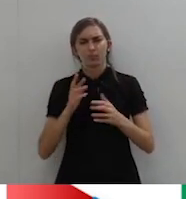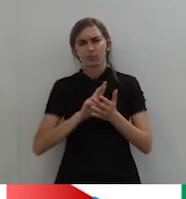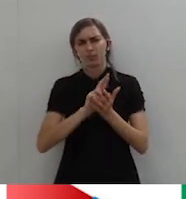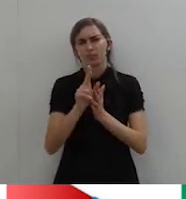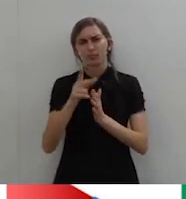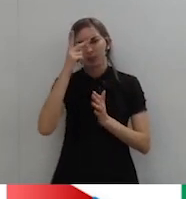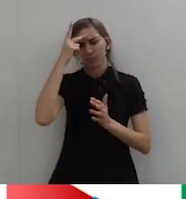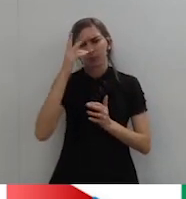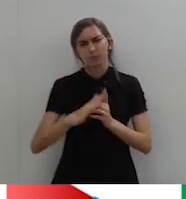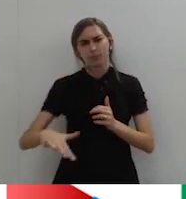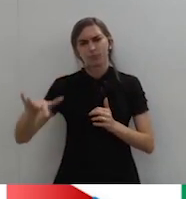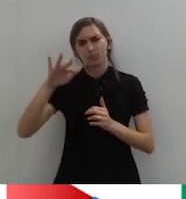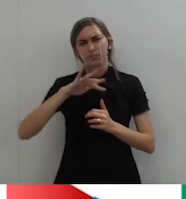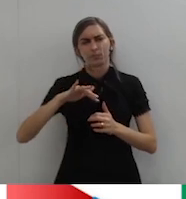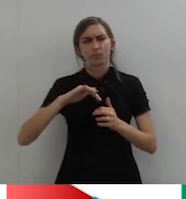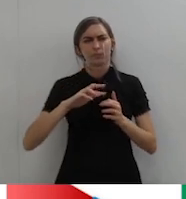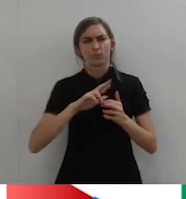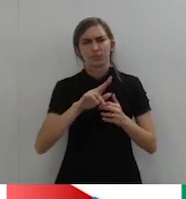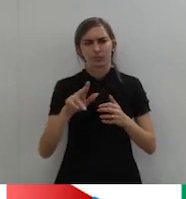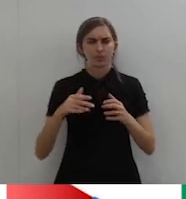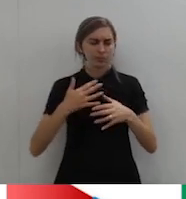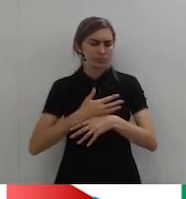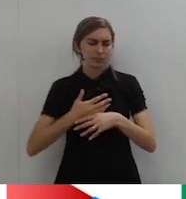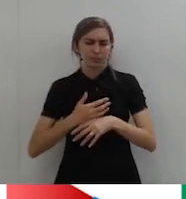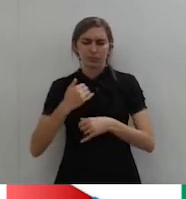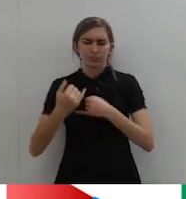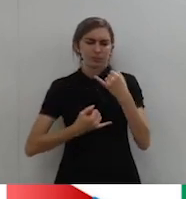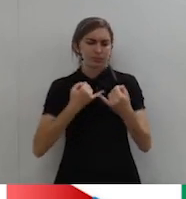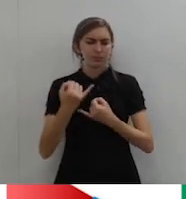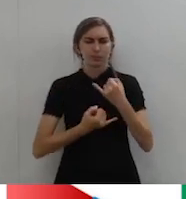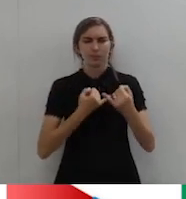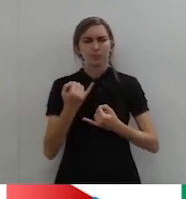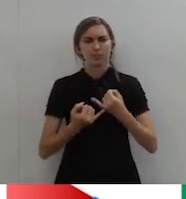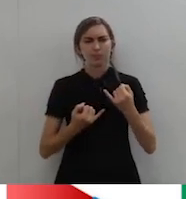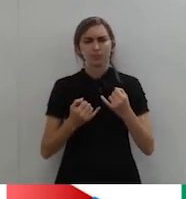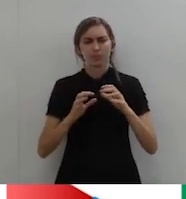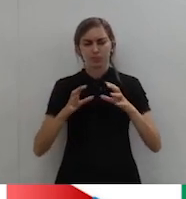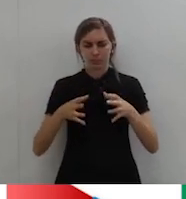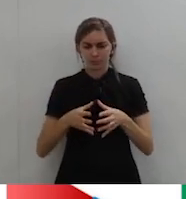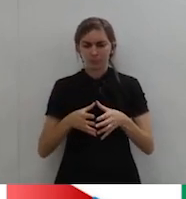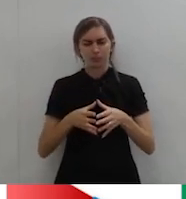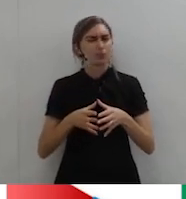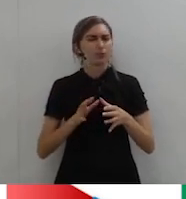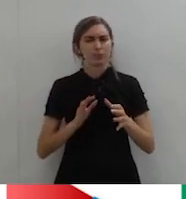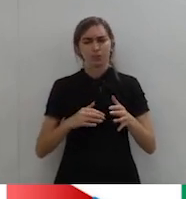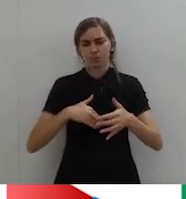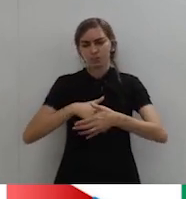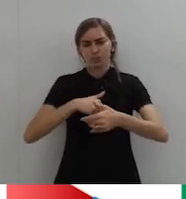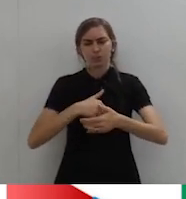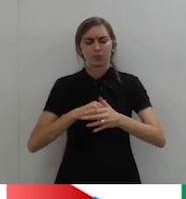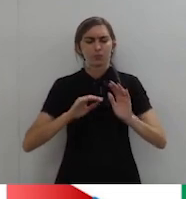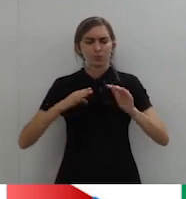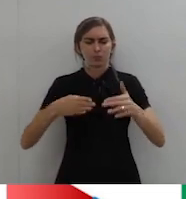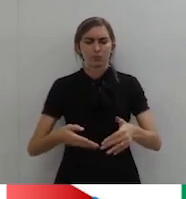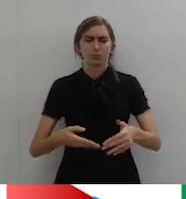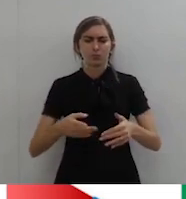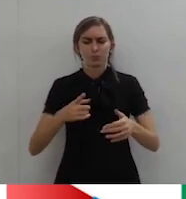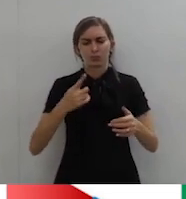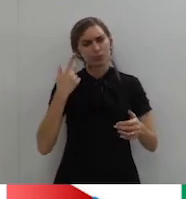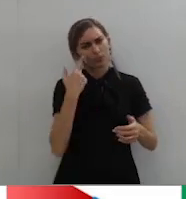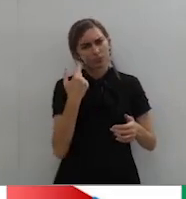tem várias pessoas de diversas idades brincando em conjunto. E se fosse o futebol